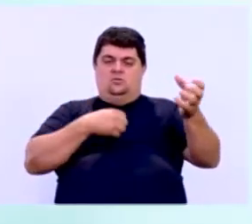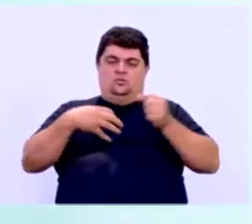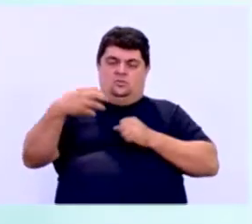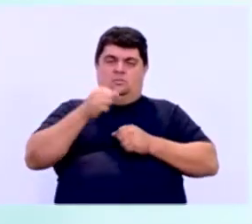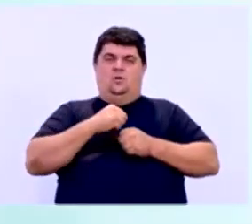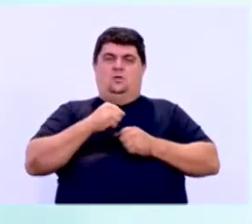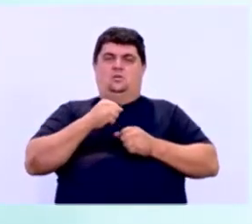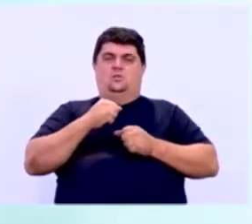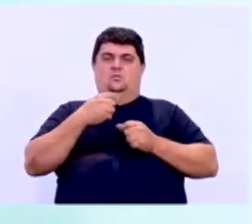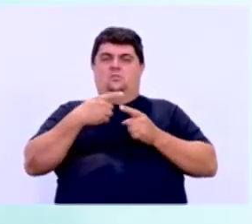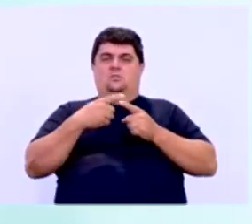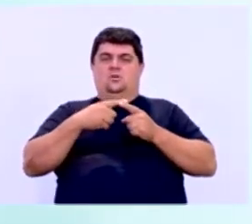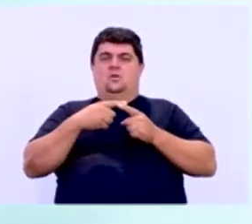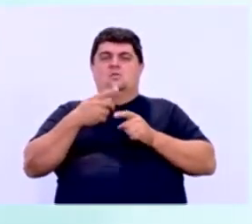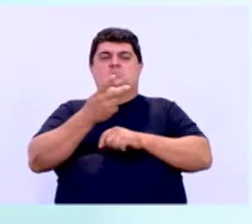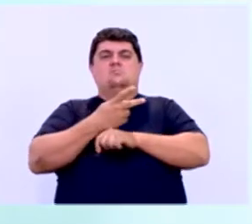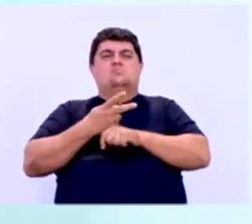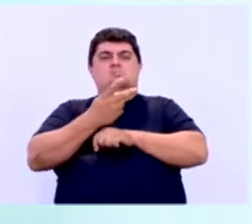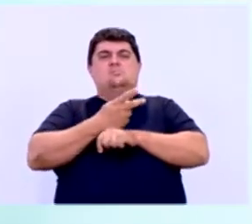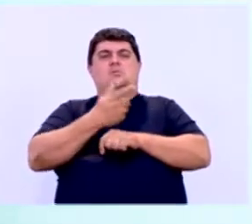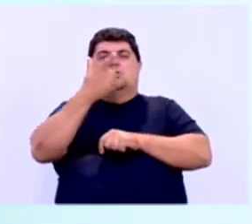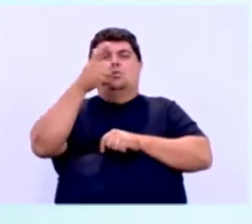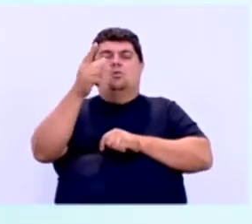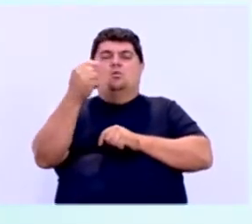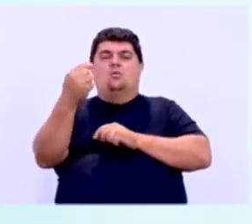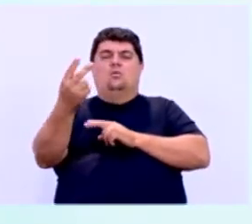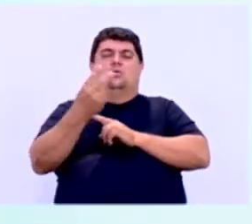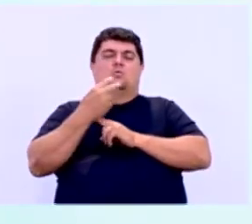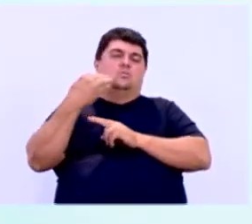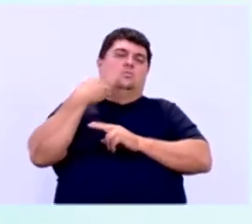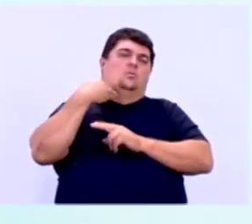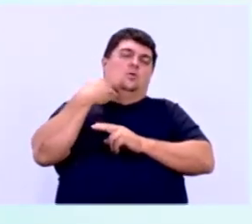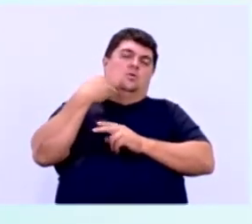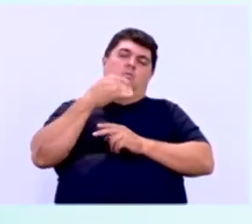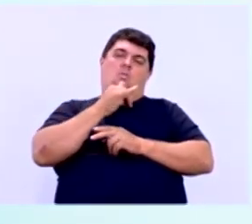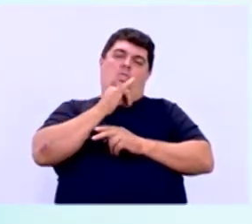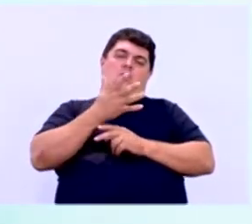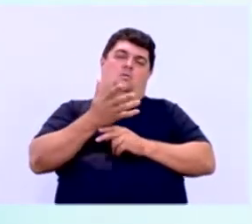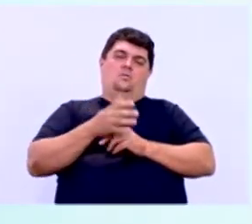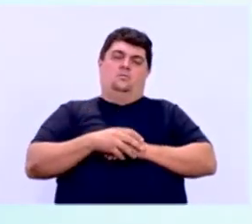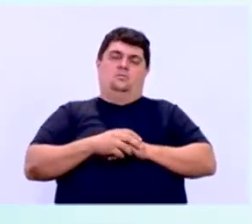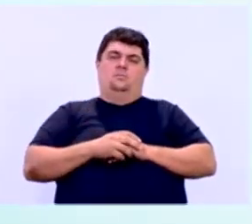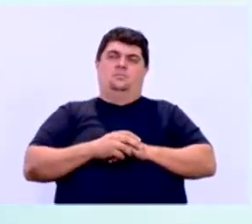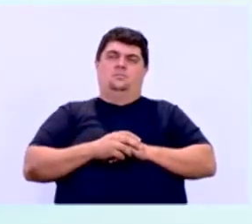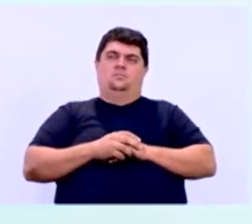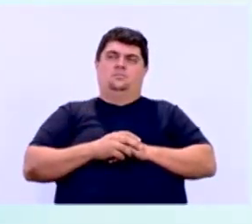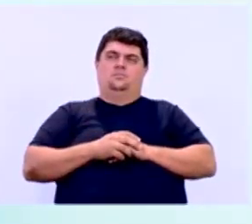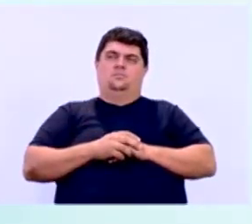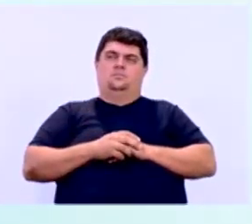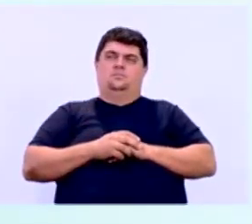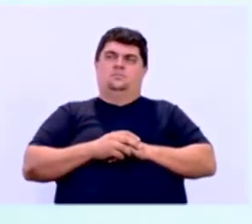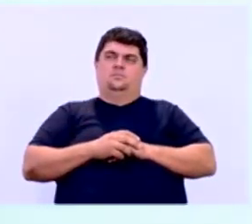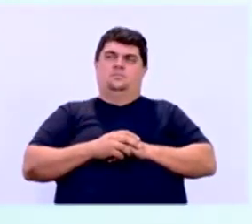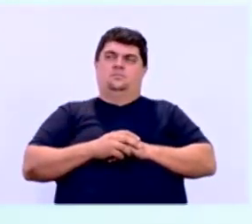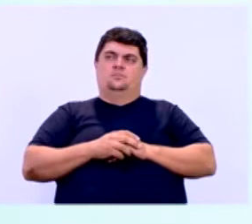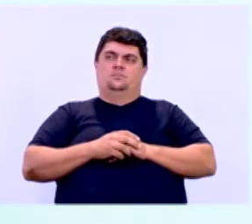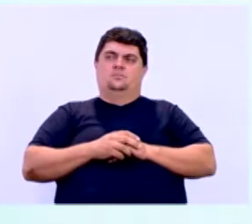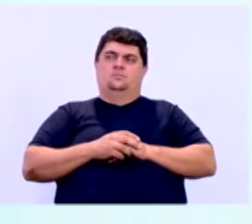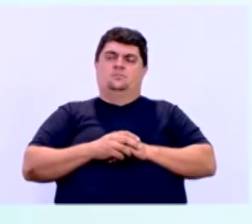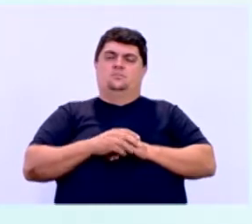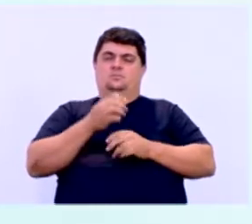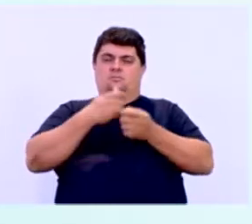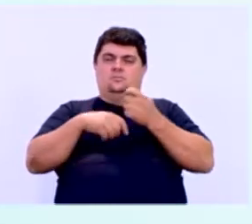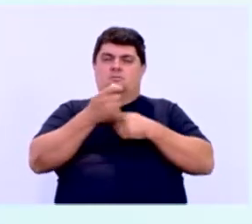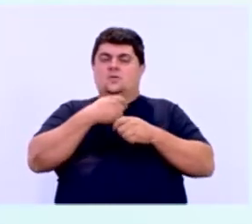financeiro do que buscar um financiamento externo em um banco. Tá? Então, o administrador financeiro,